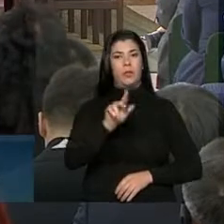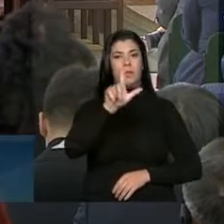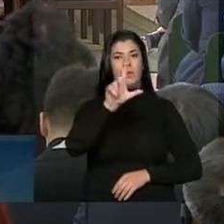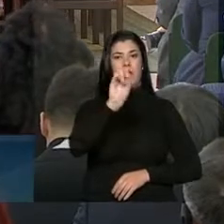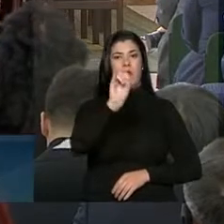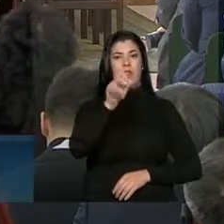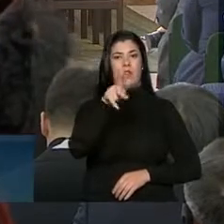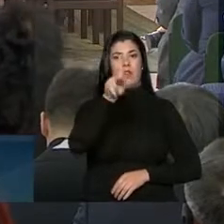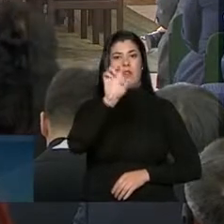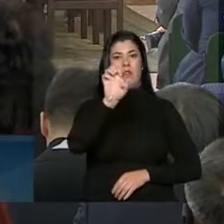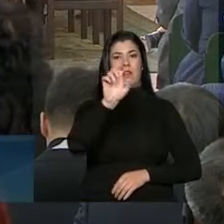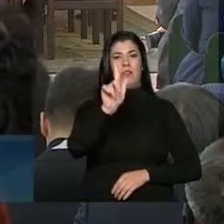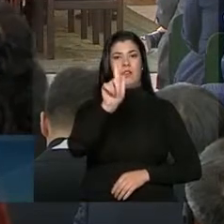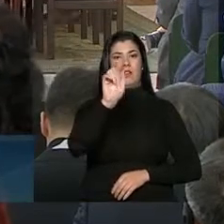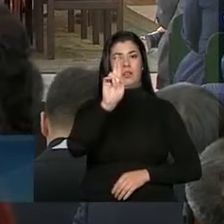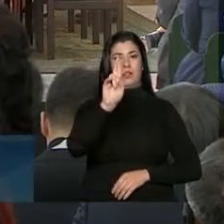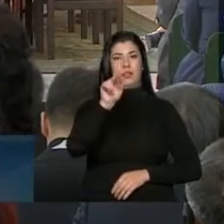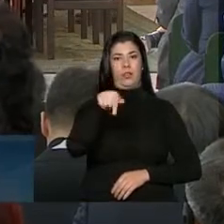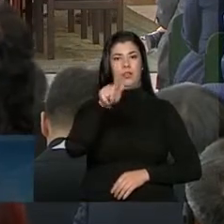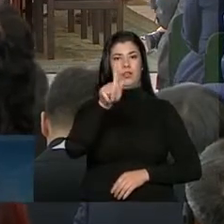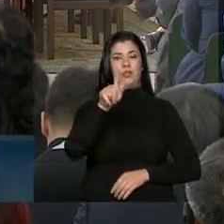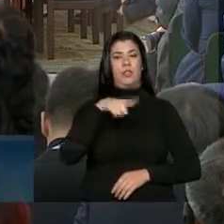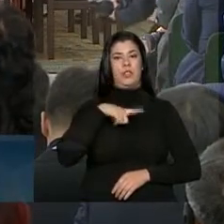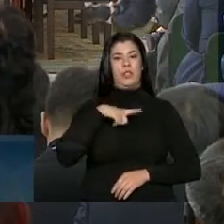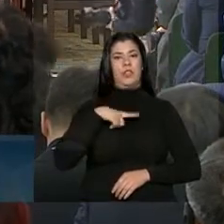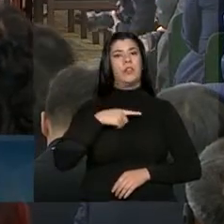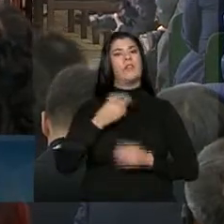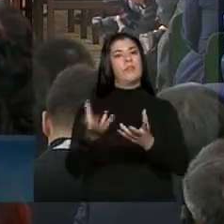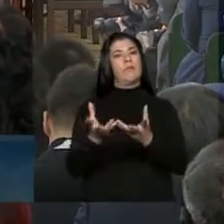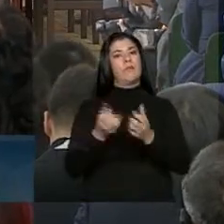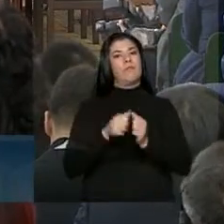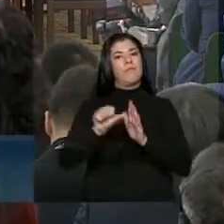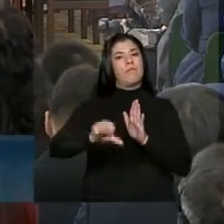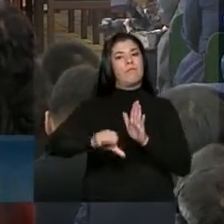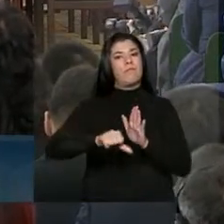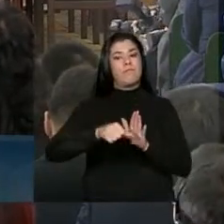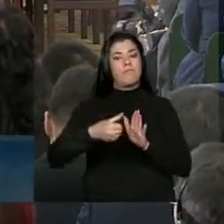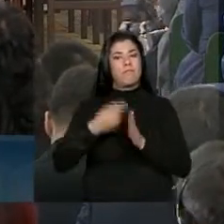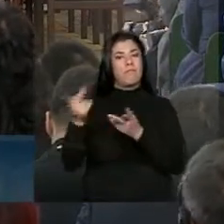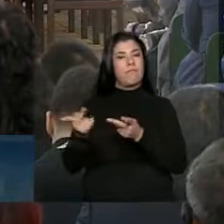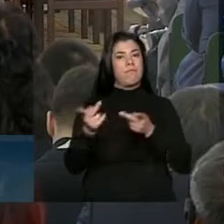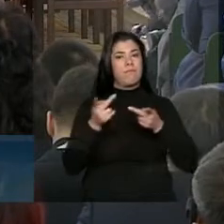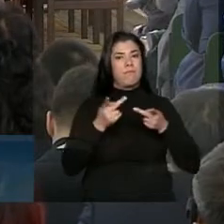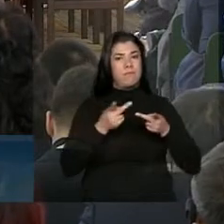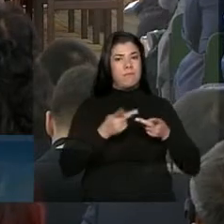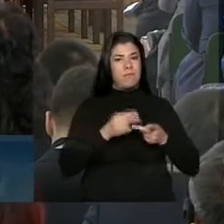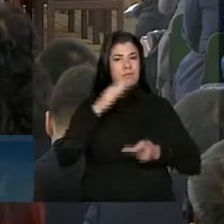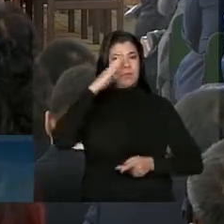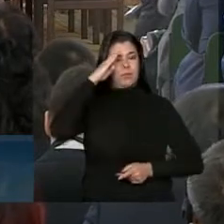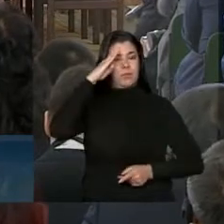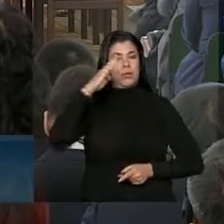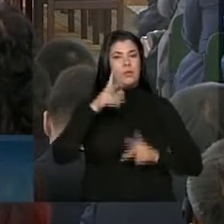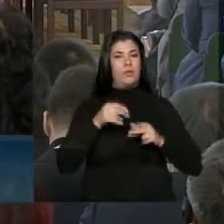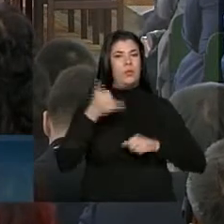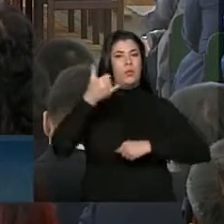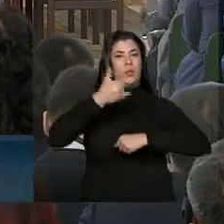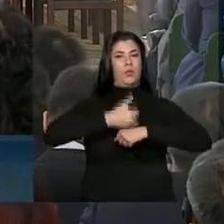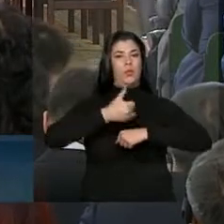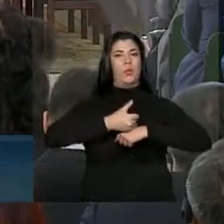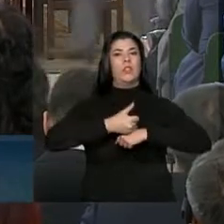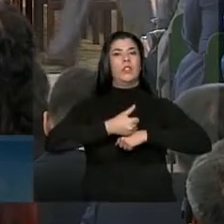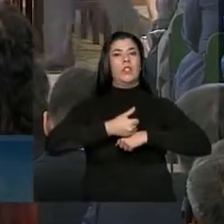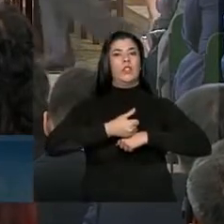foi recebido mais cedo em cerimônia de chegada com honras de chefe de governo, foi recebido